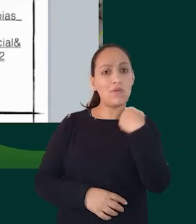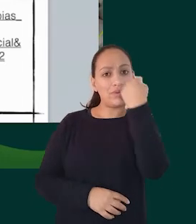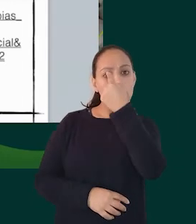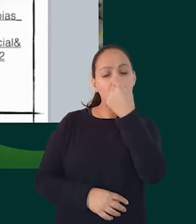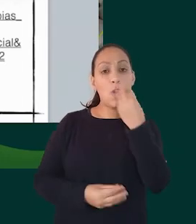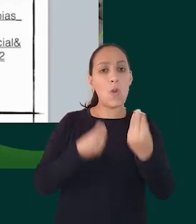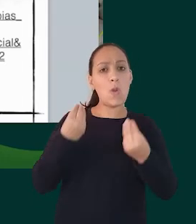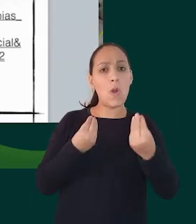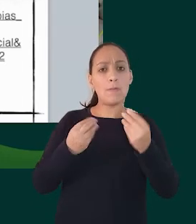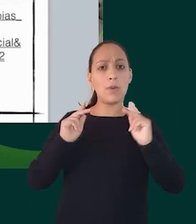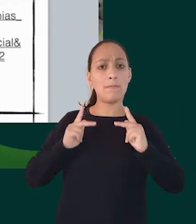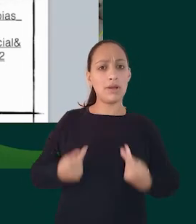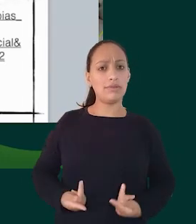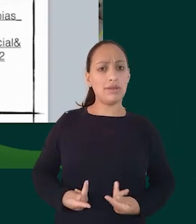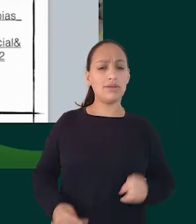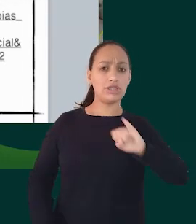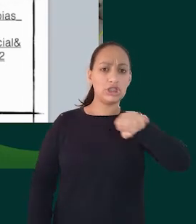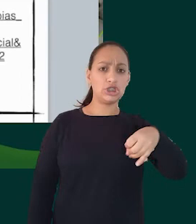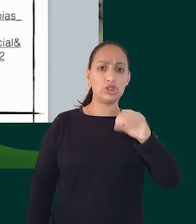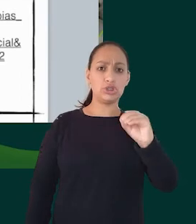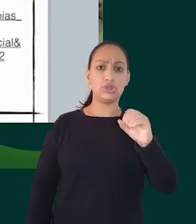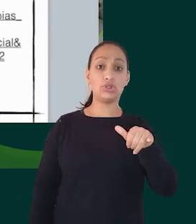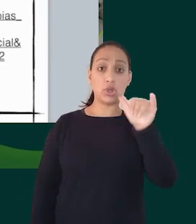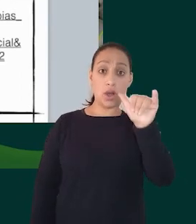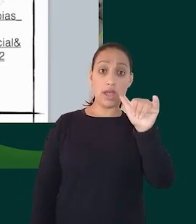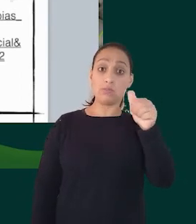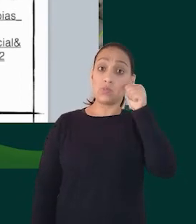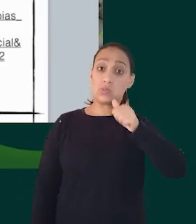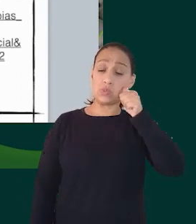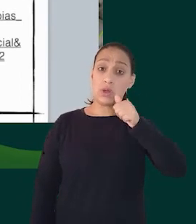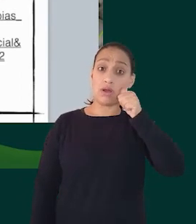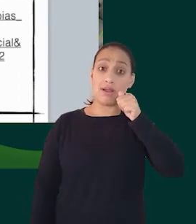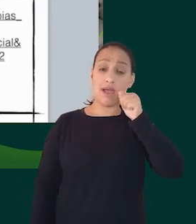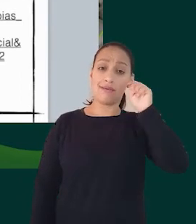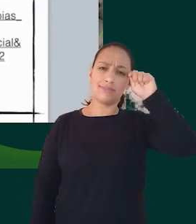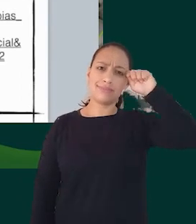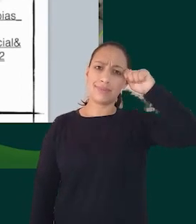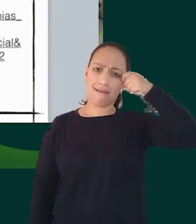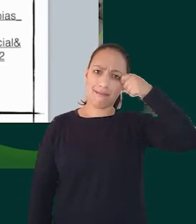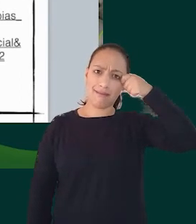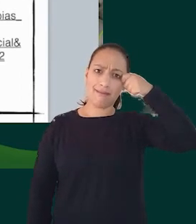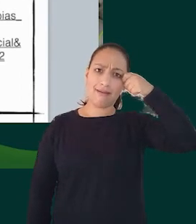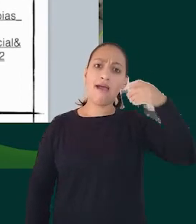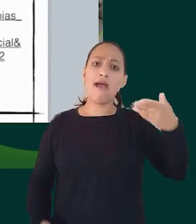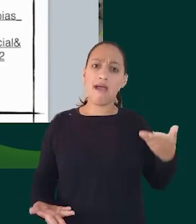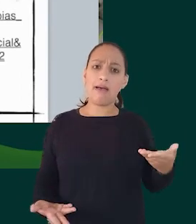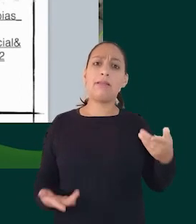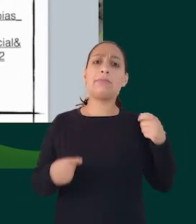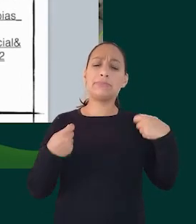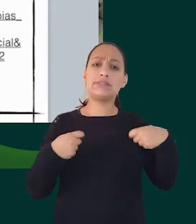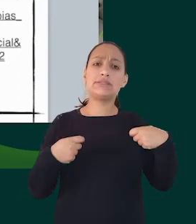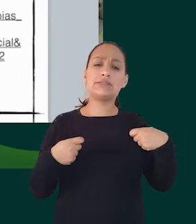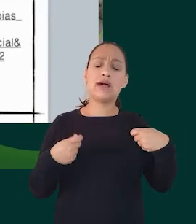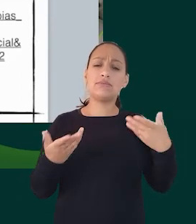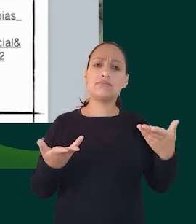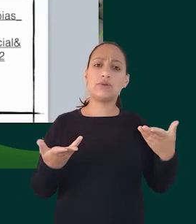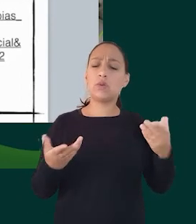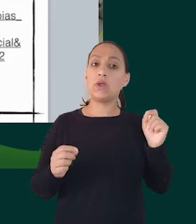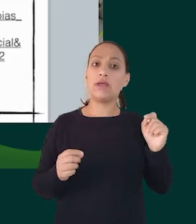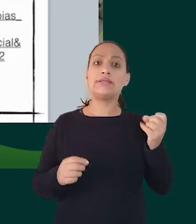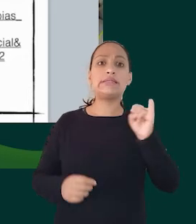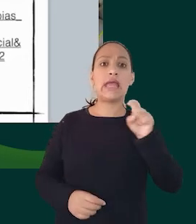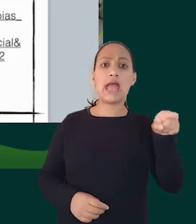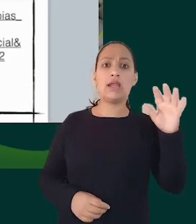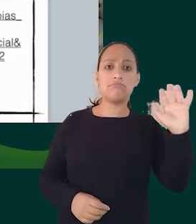humano. A Joy é uma mulher negra, tá? E ela precisava botar uma. E se ela botasse uma máscara